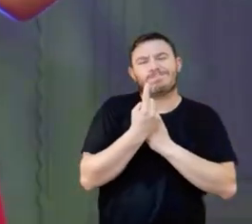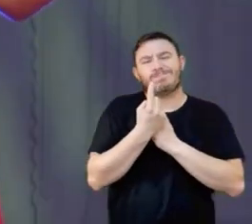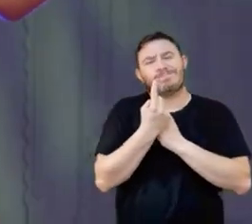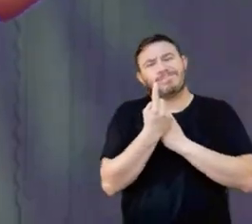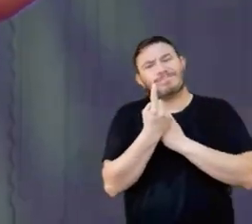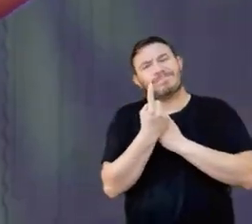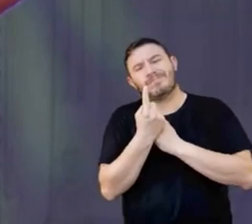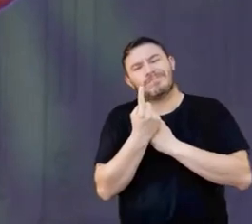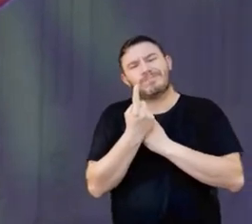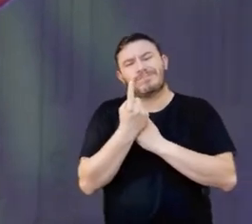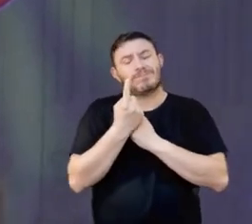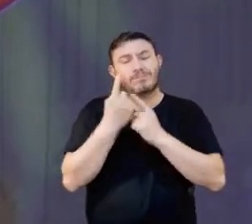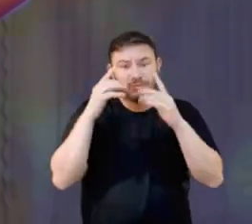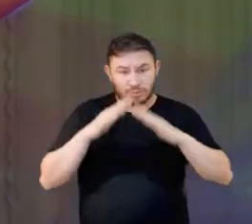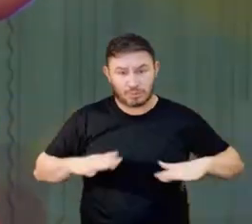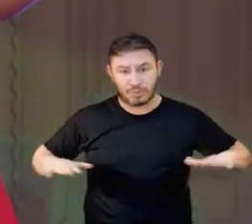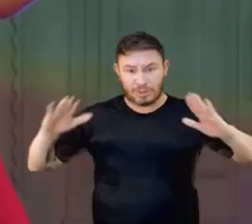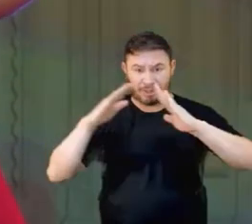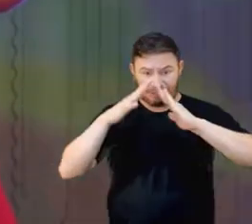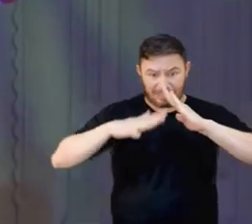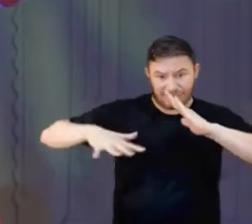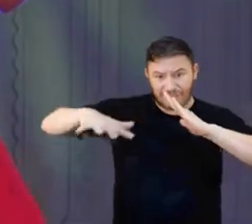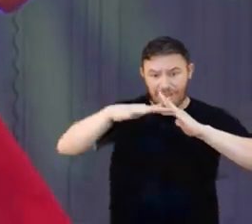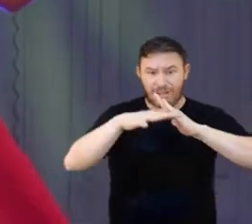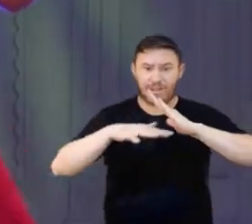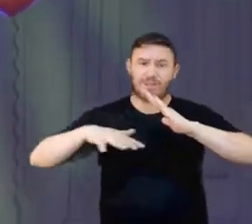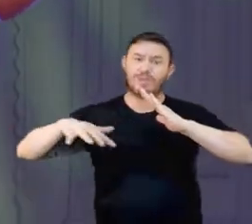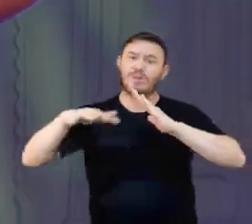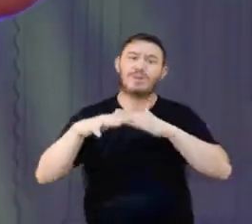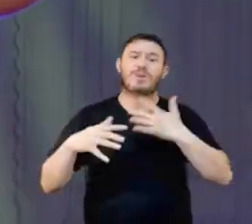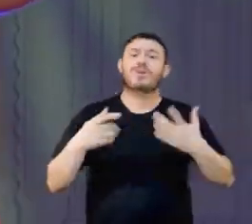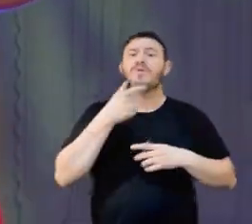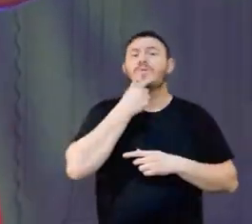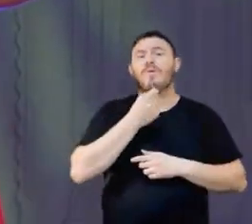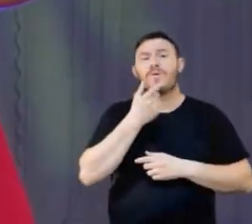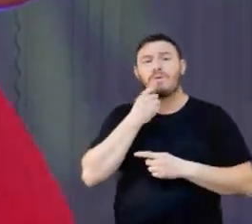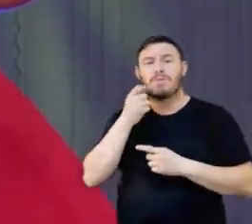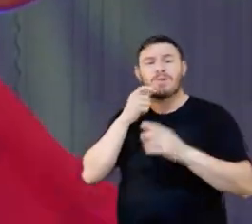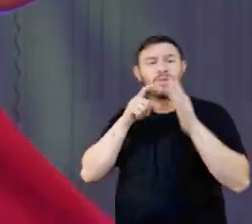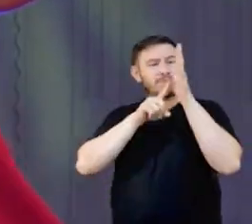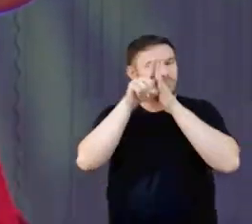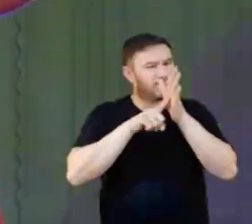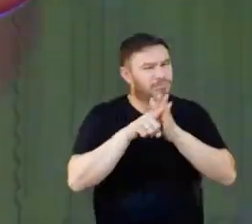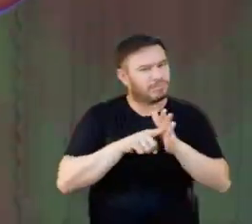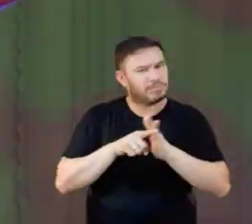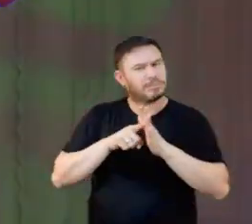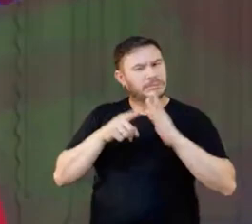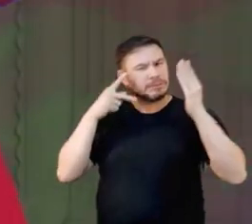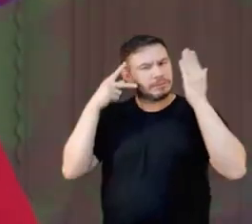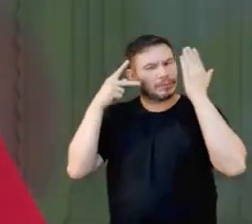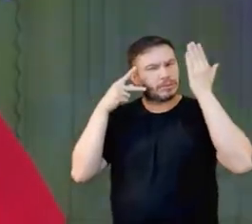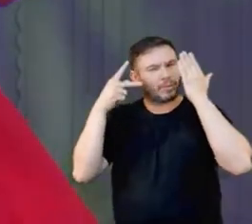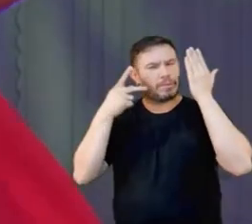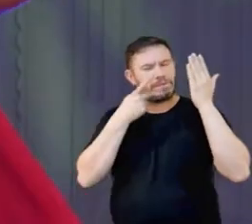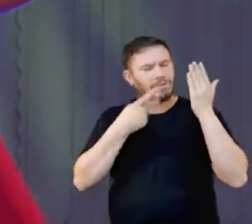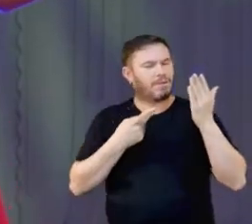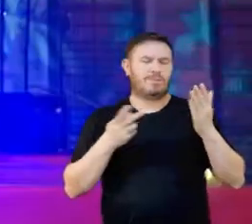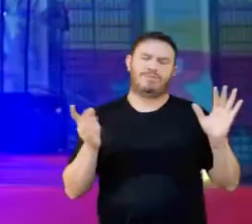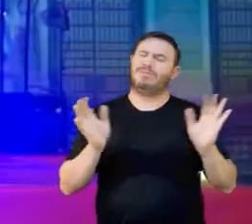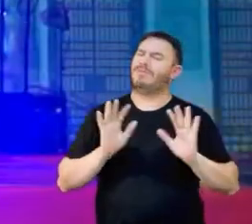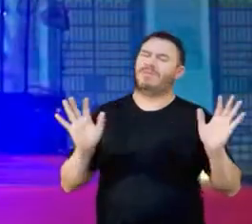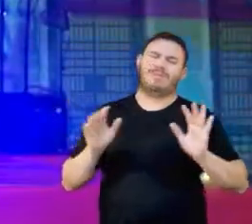como um sol no quintal. Aí um analista amigo meu disse que